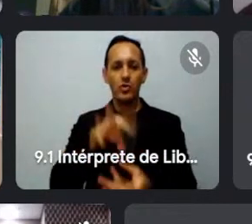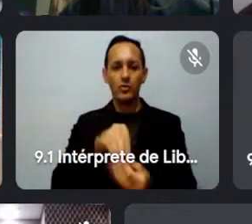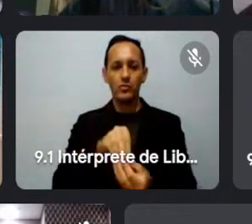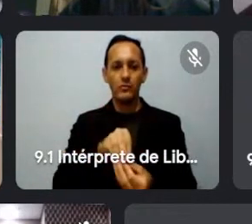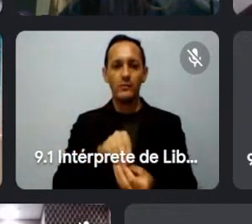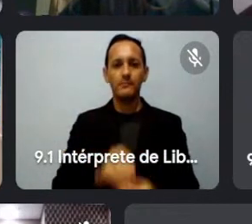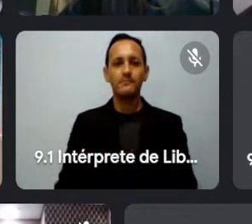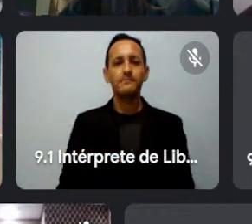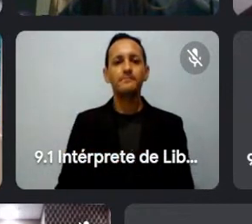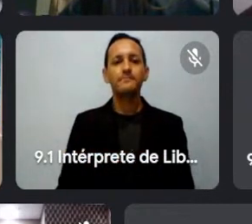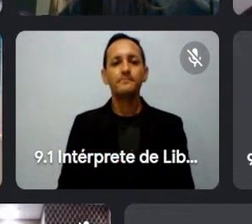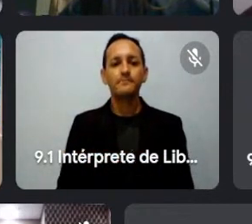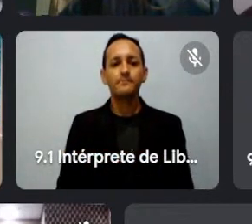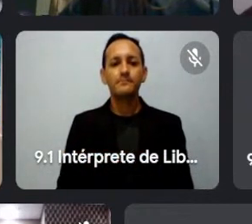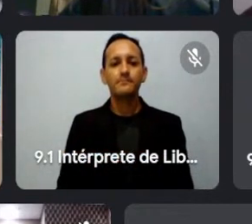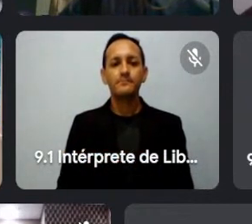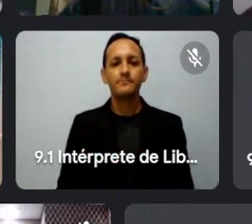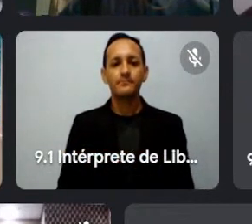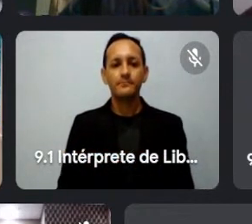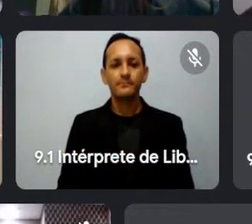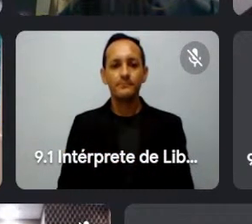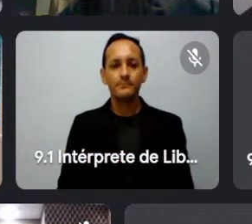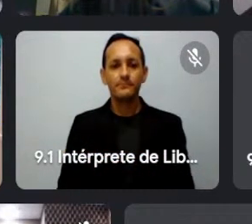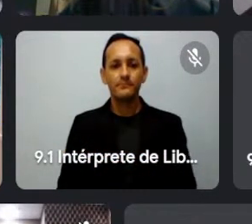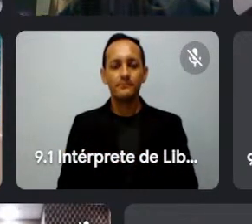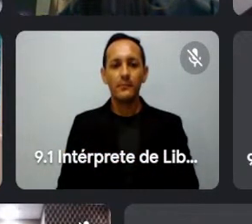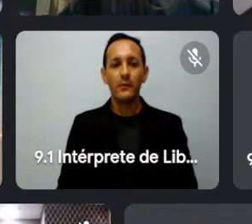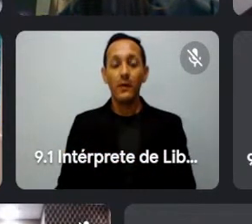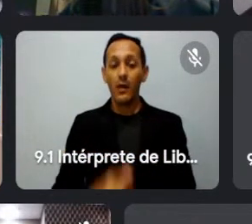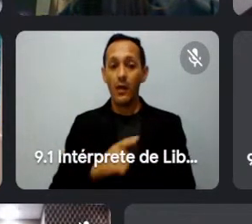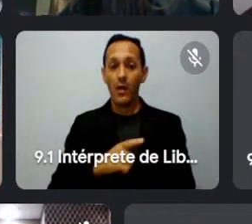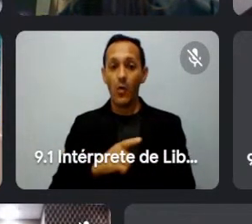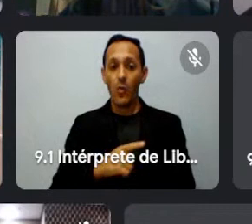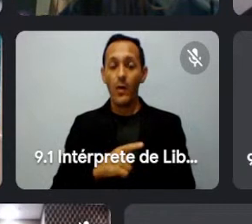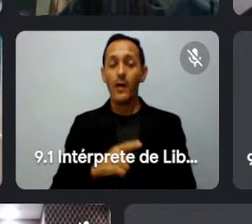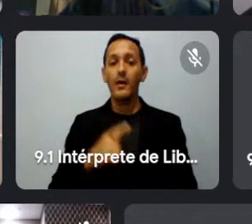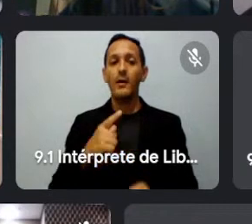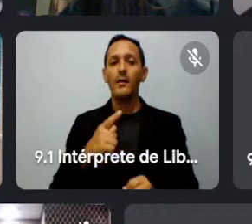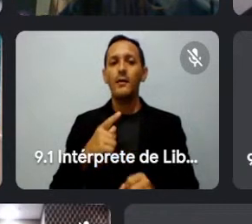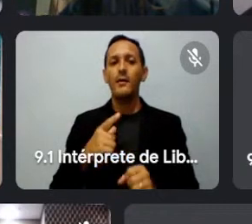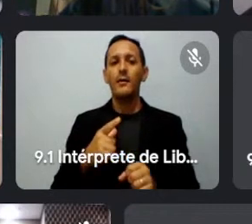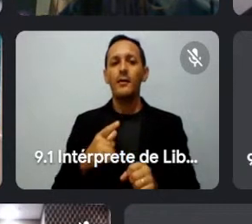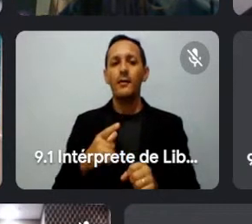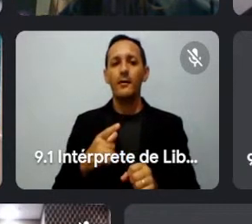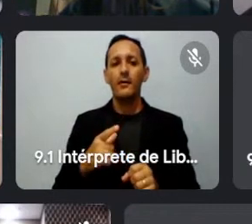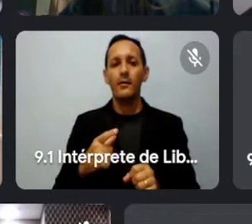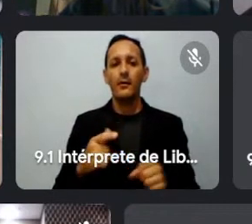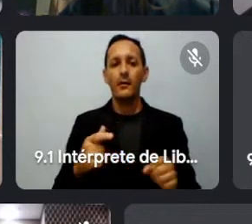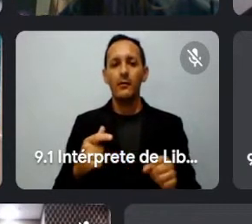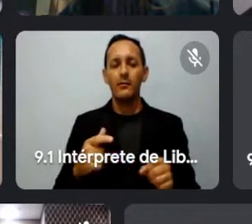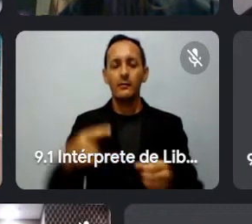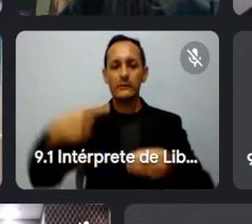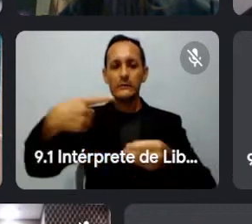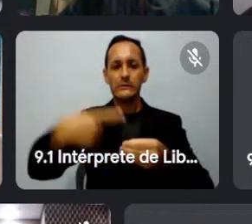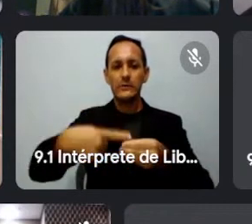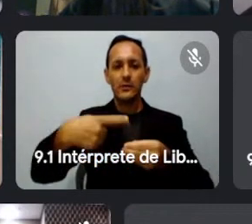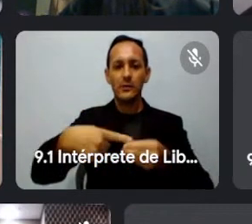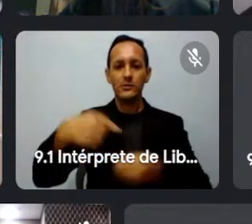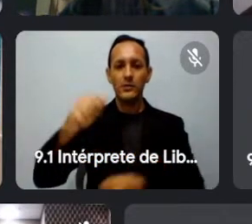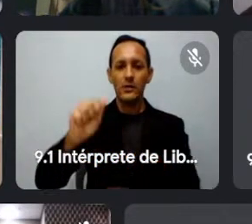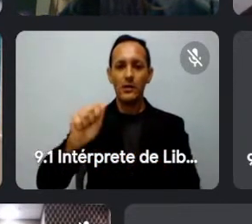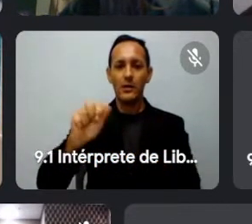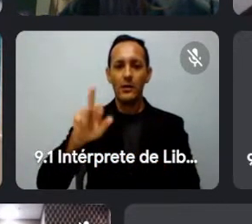a é uma ação de investigação judicial município de Arapoema